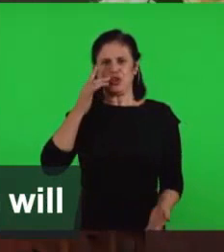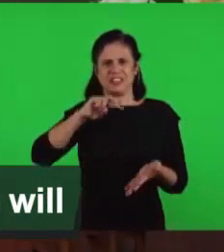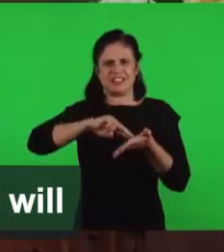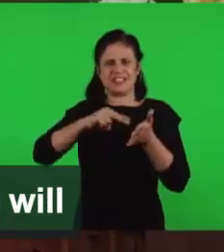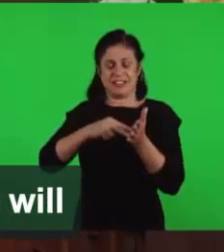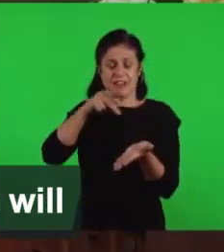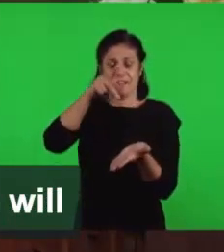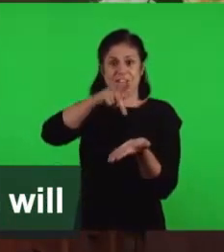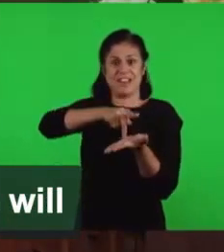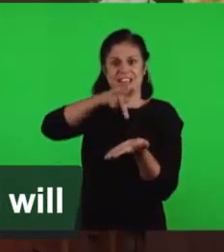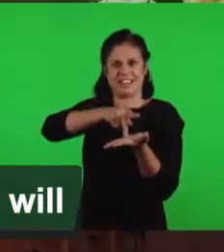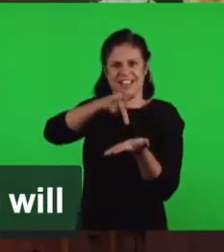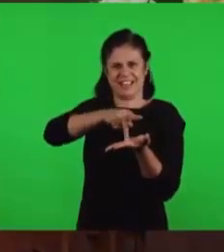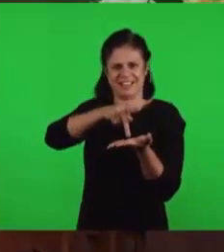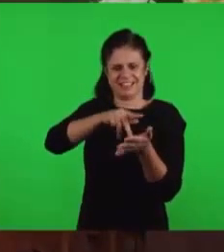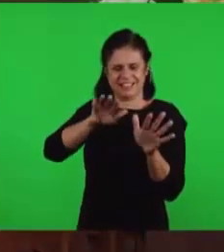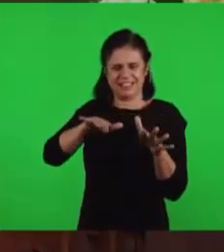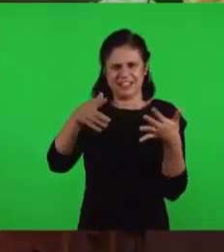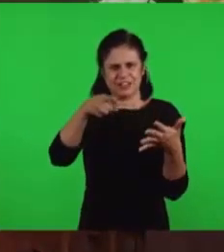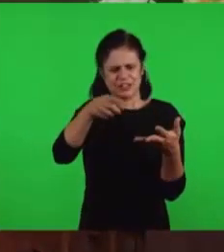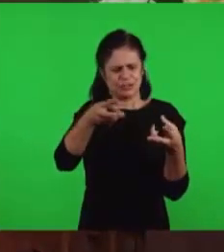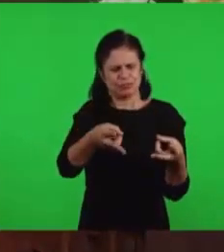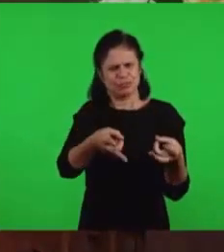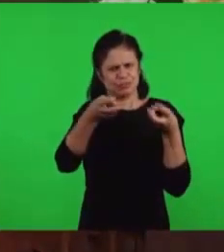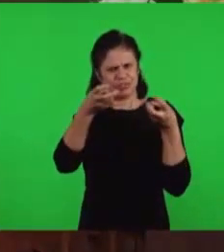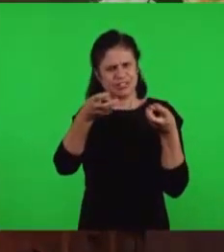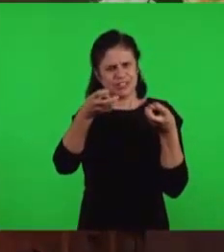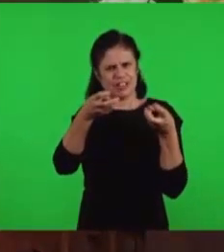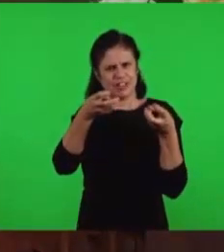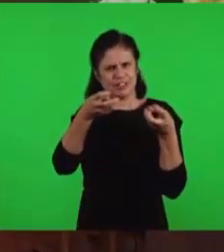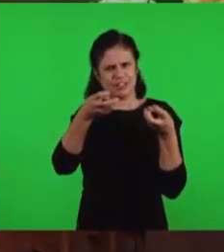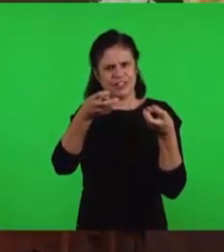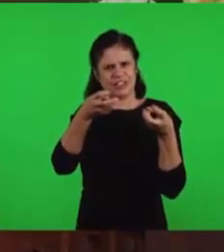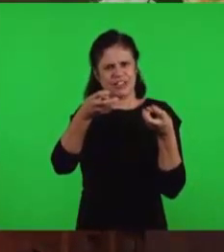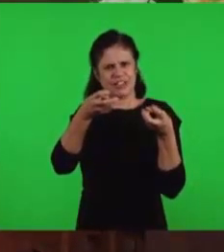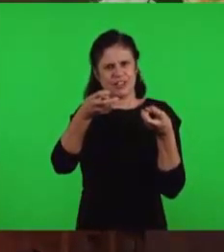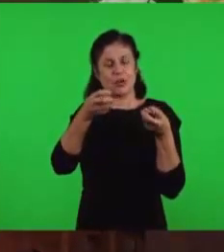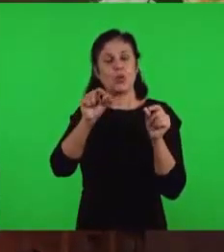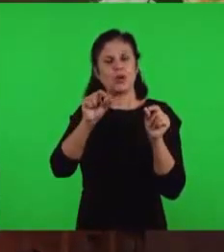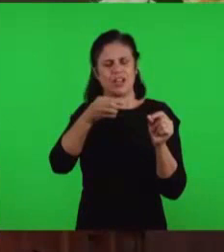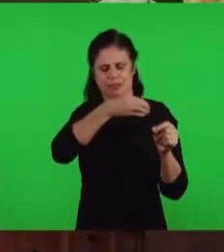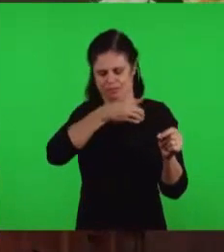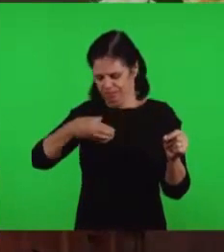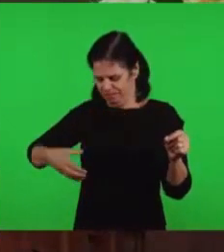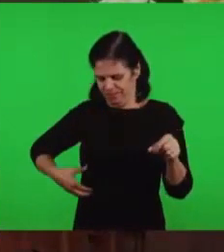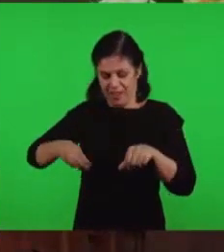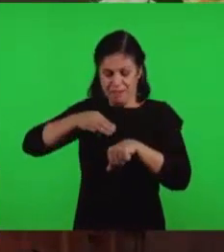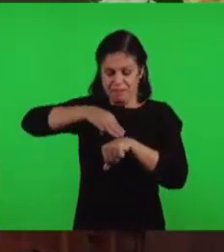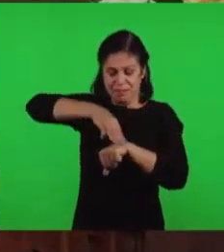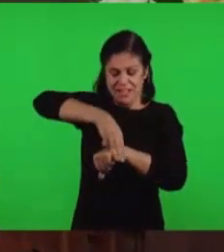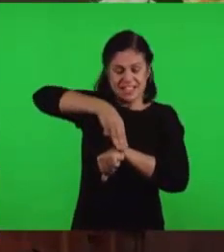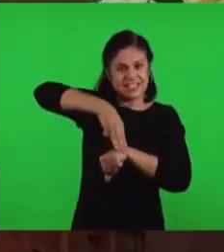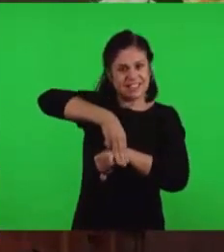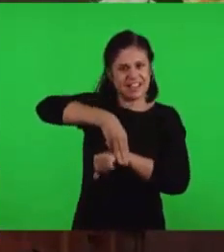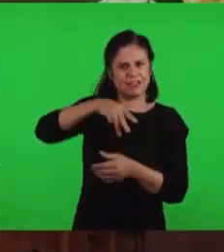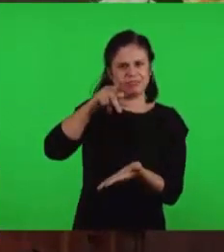sinto fala da verdade então você vai ver aqui o homem o ministério da Verdade o